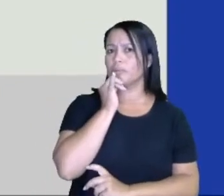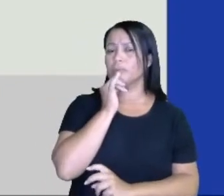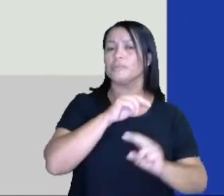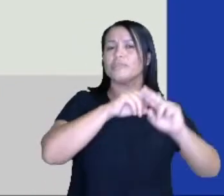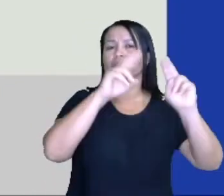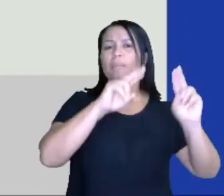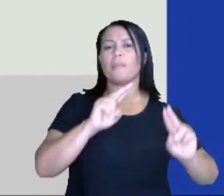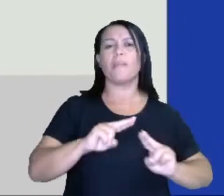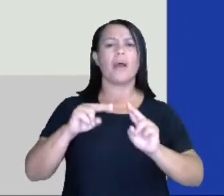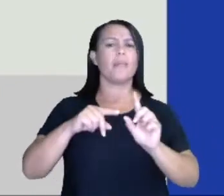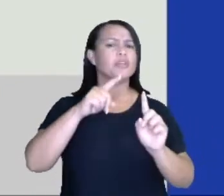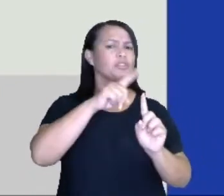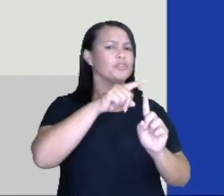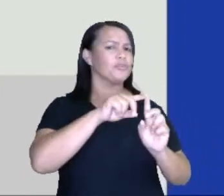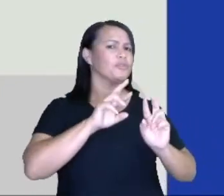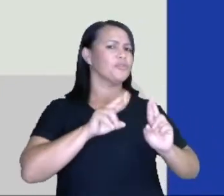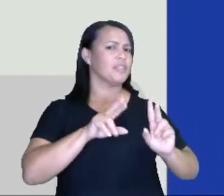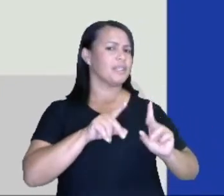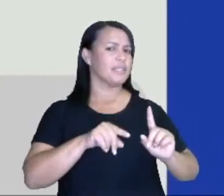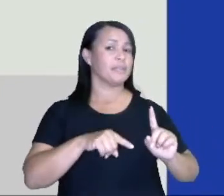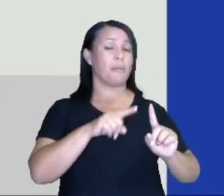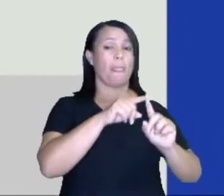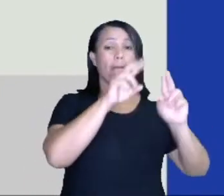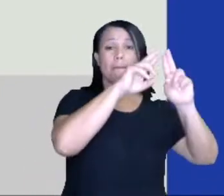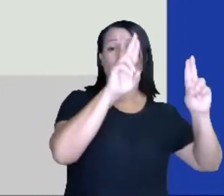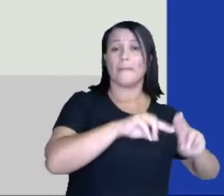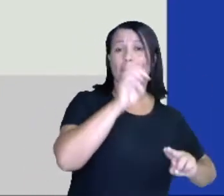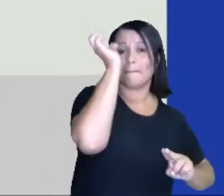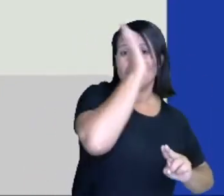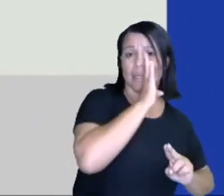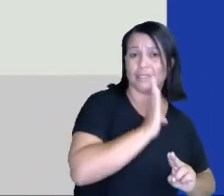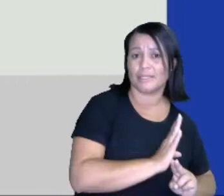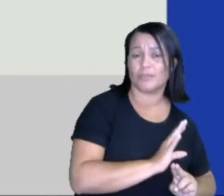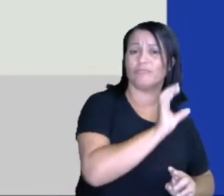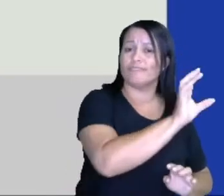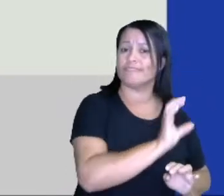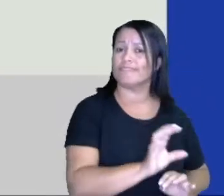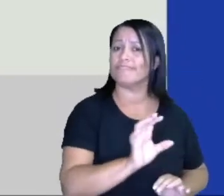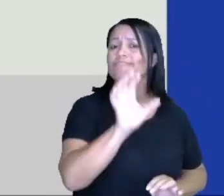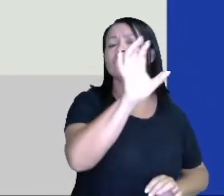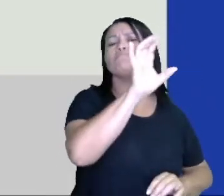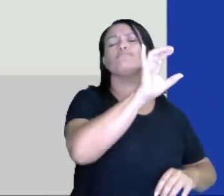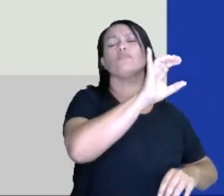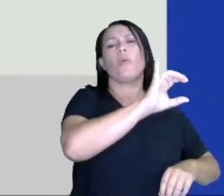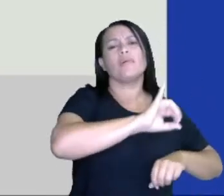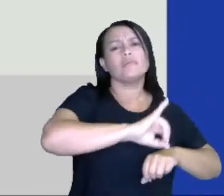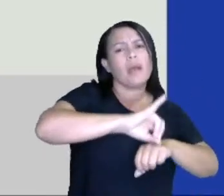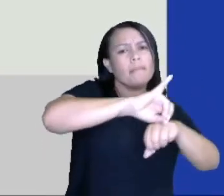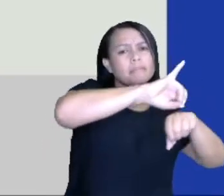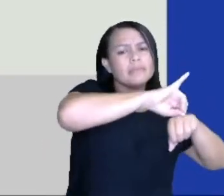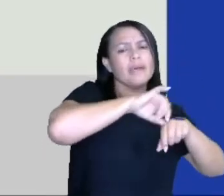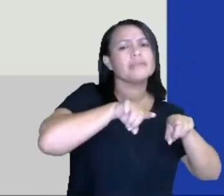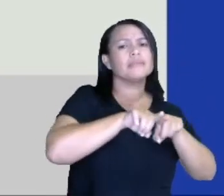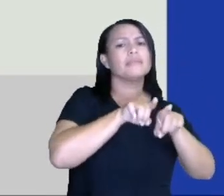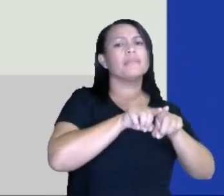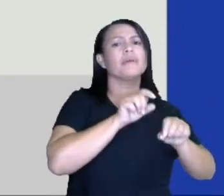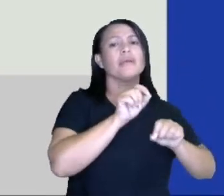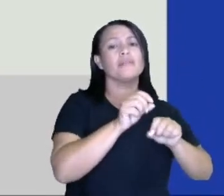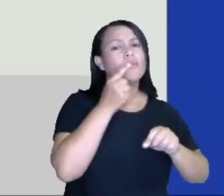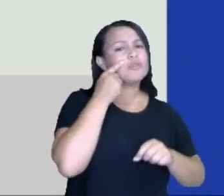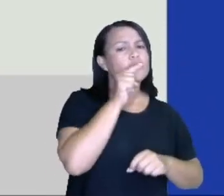de tipos de mapas diferentes. Brasil, divisão política, né, com as capitais. A gente vai ver ó,